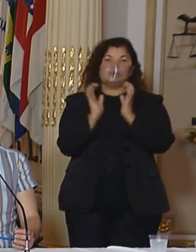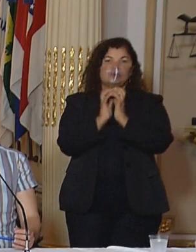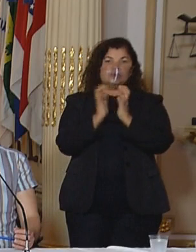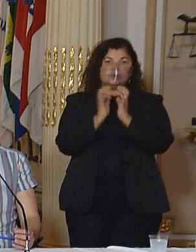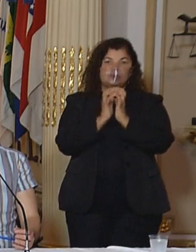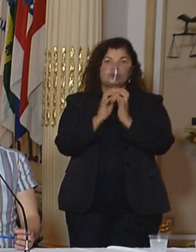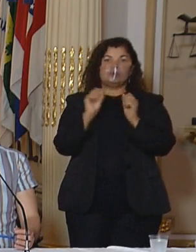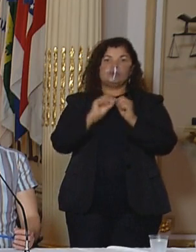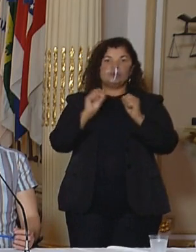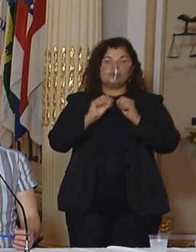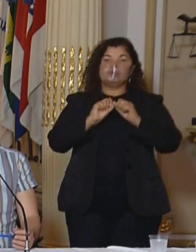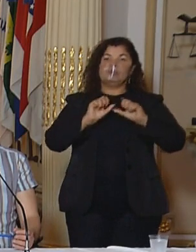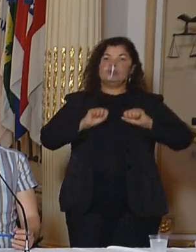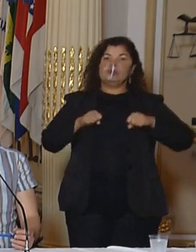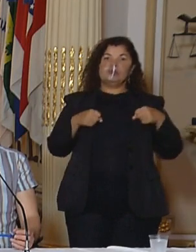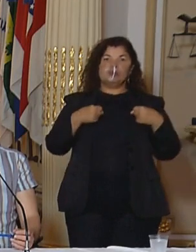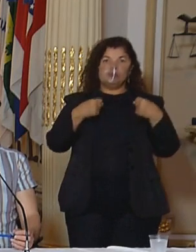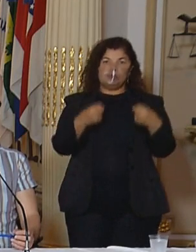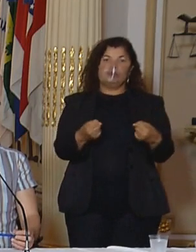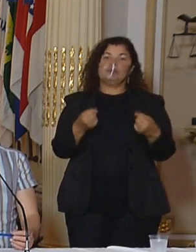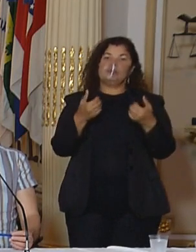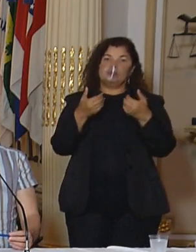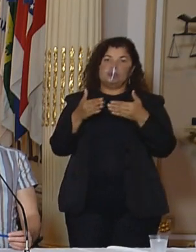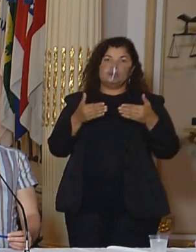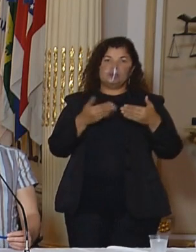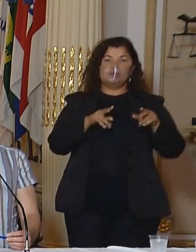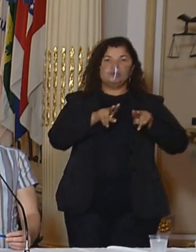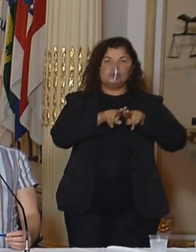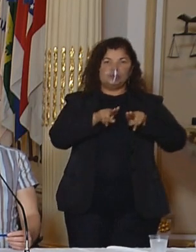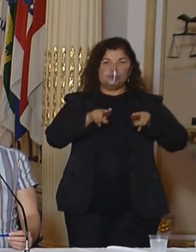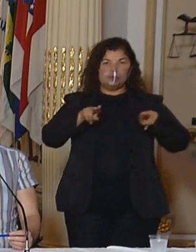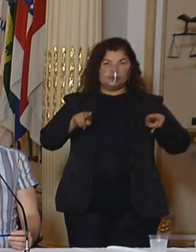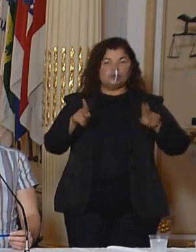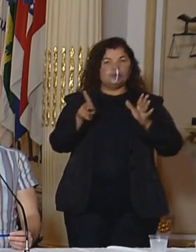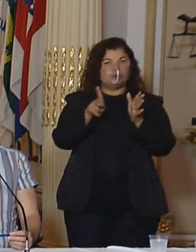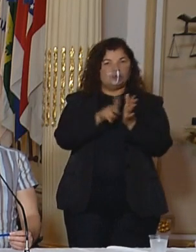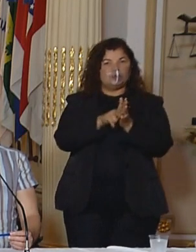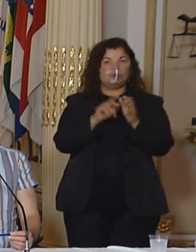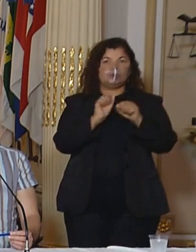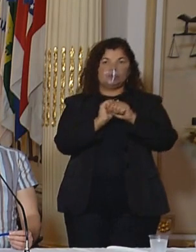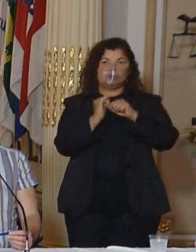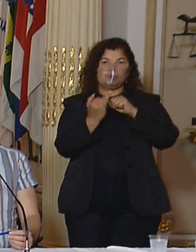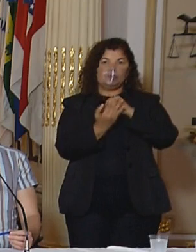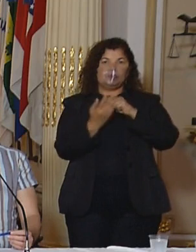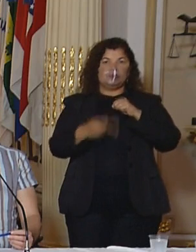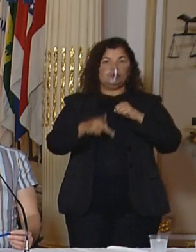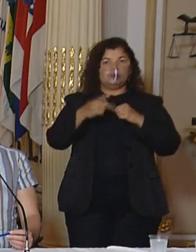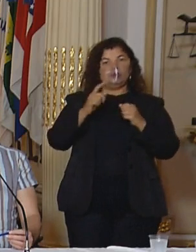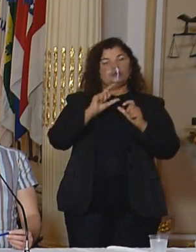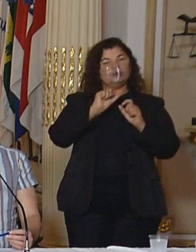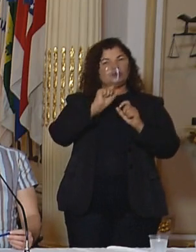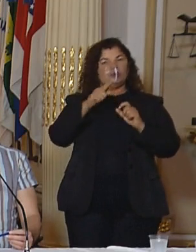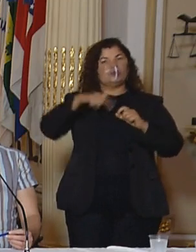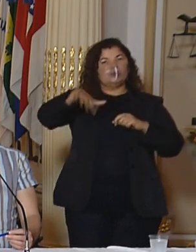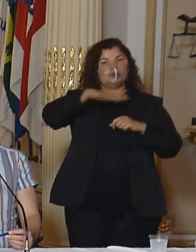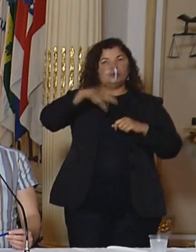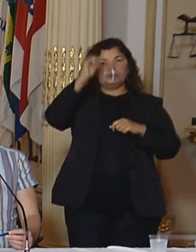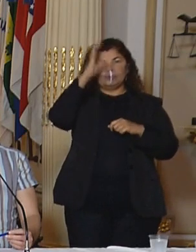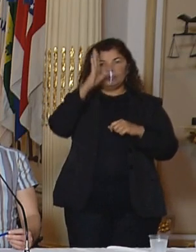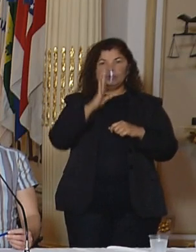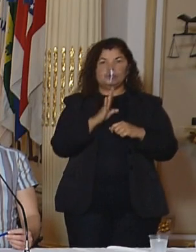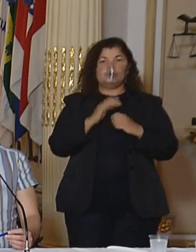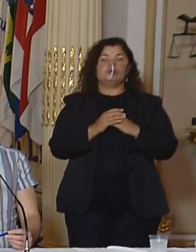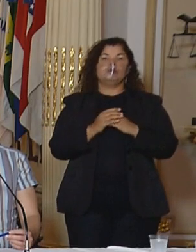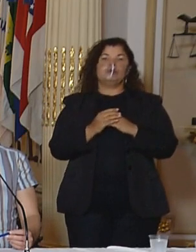um dos maiores esforços de abertura de leitos específicos para a Covid-19 do Brasil. Vou colocar aqui